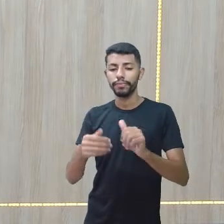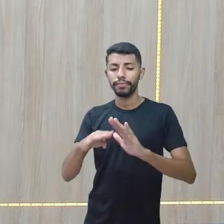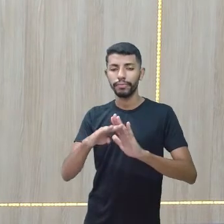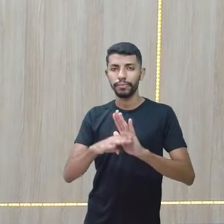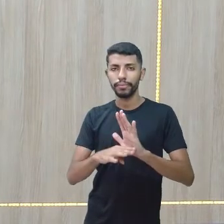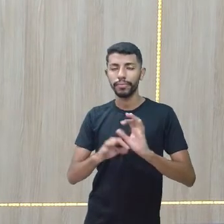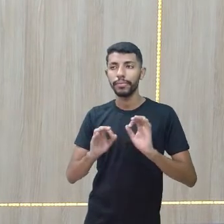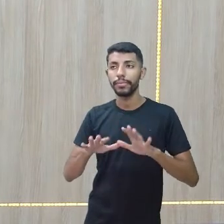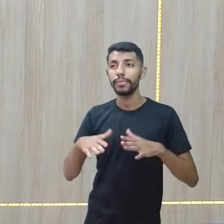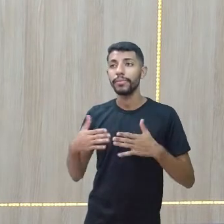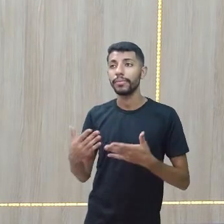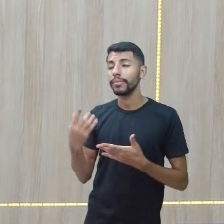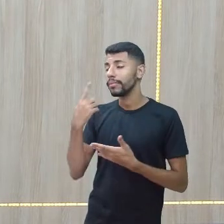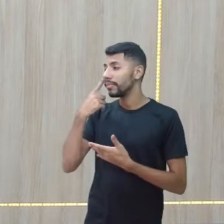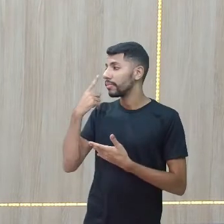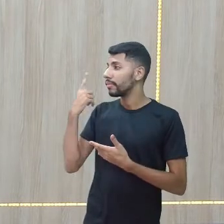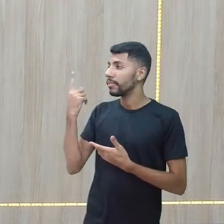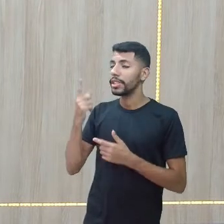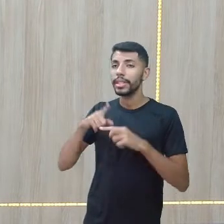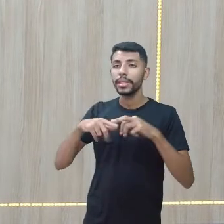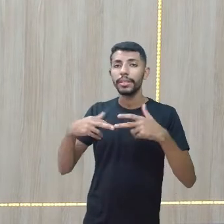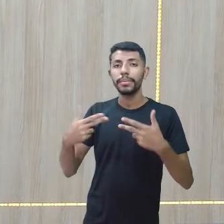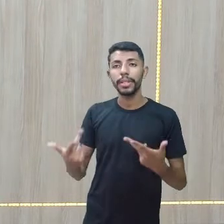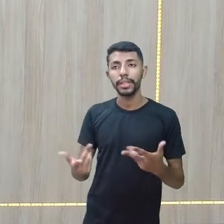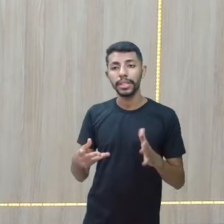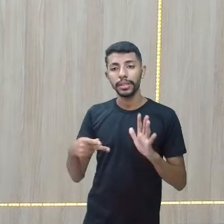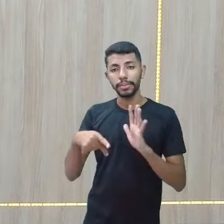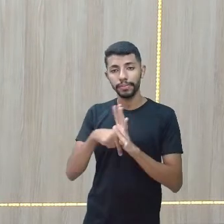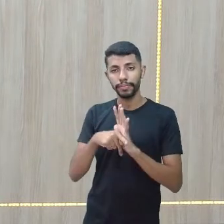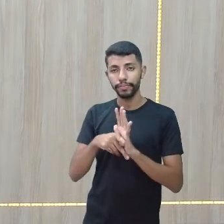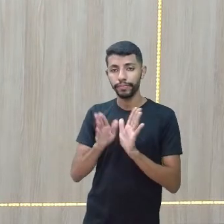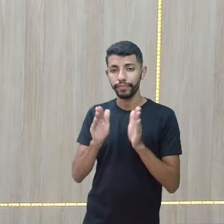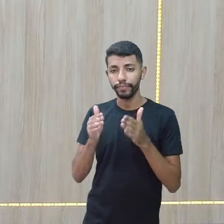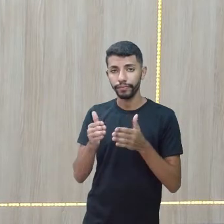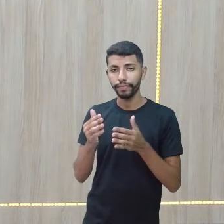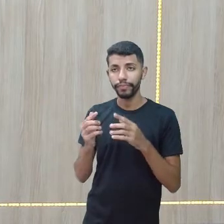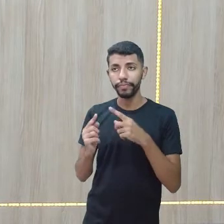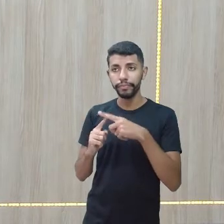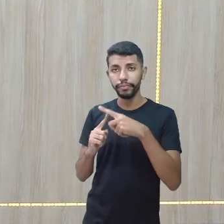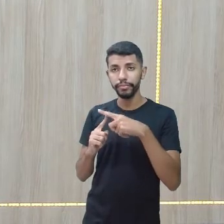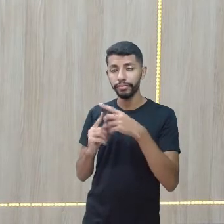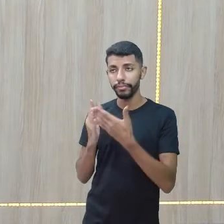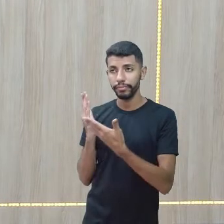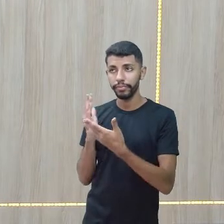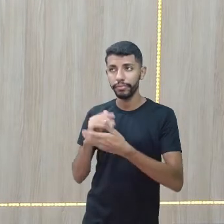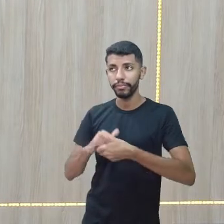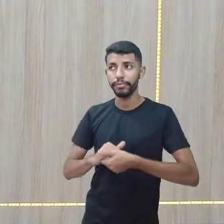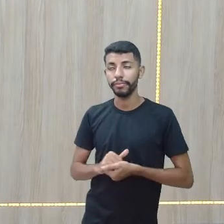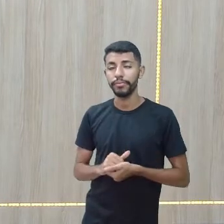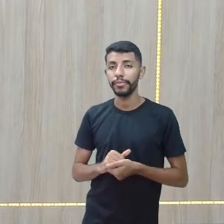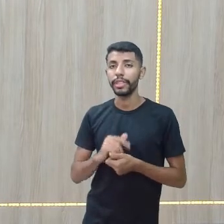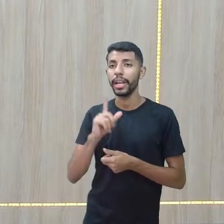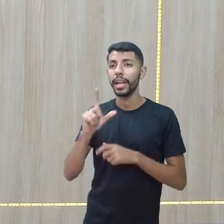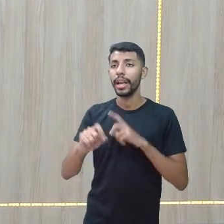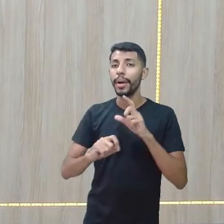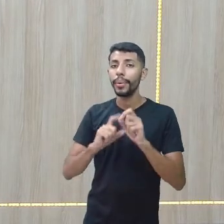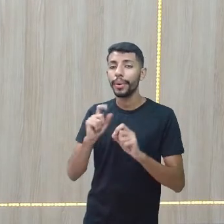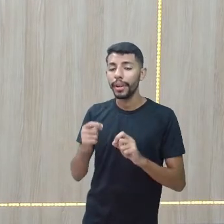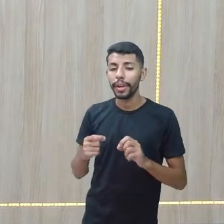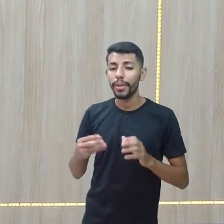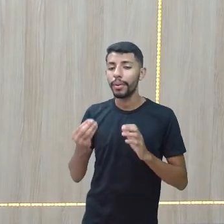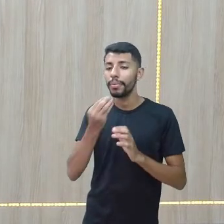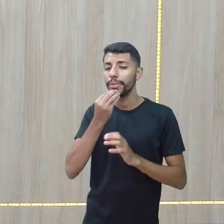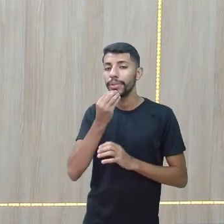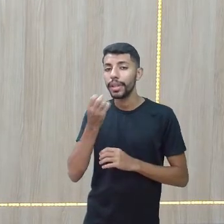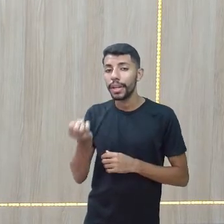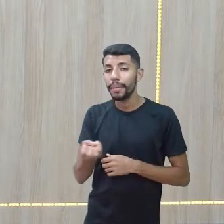jogo em específico, né, esse material concreto em específico, é uma excelente oportunidade para que o estudante